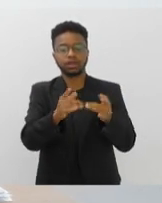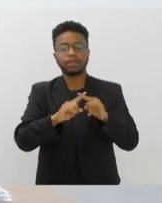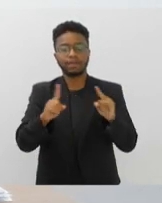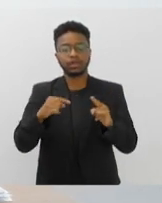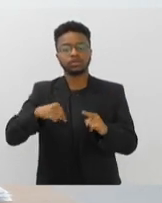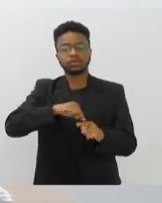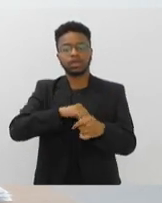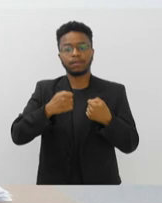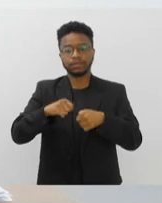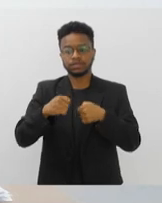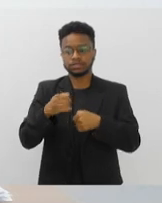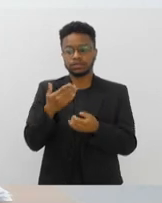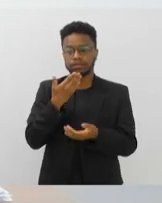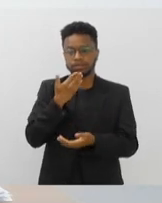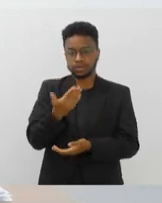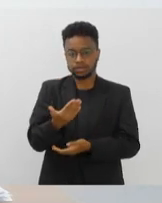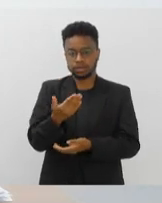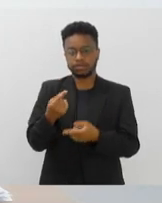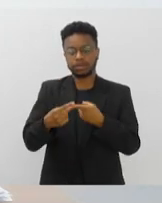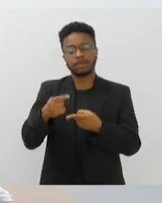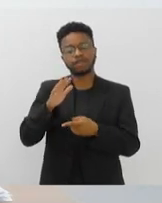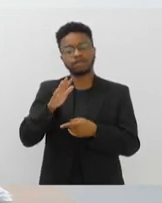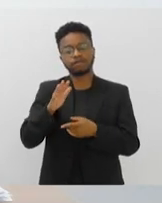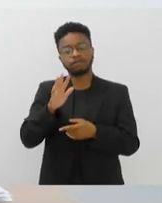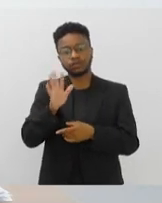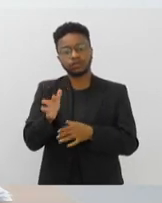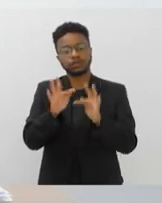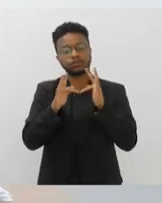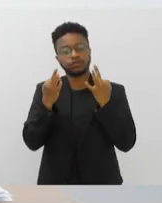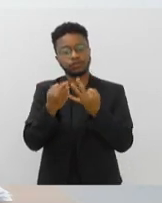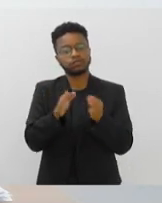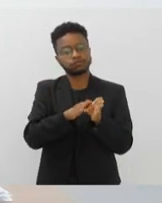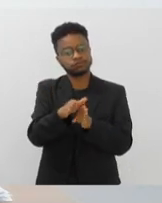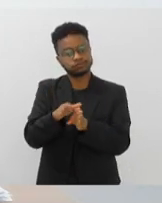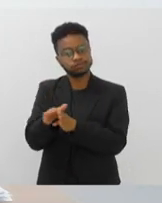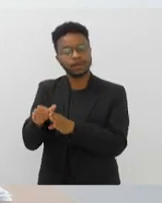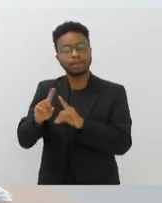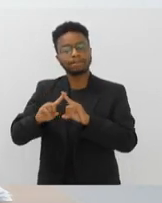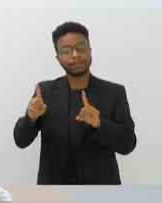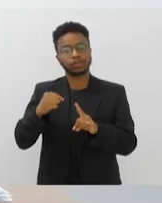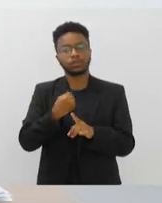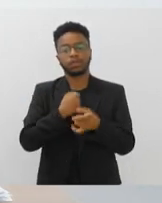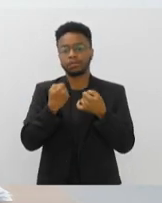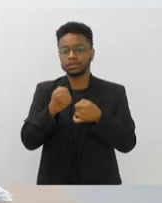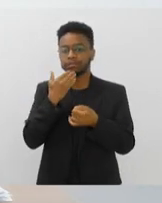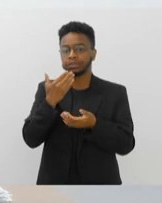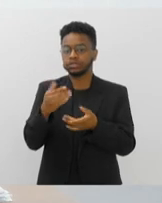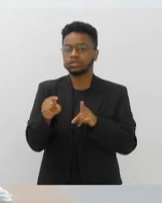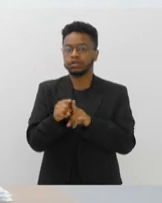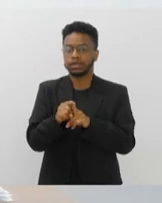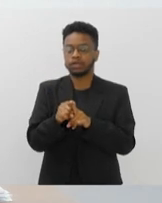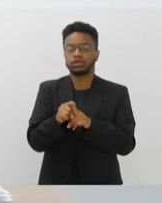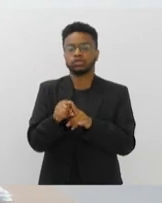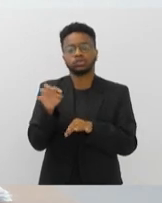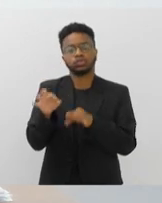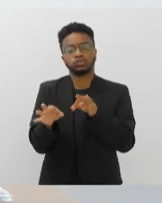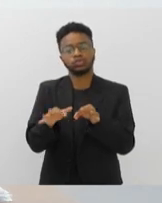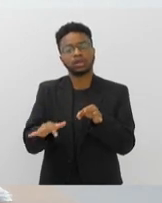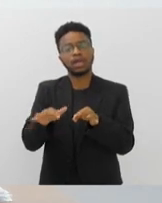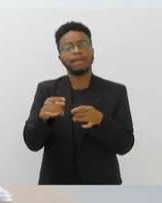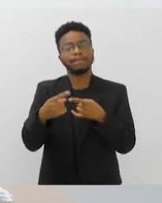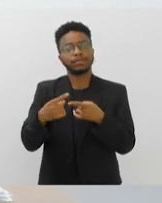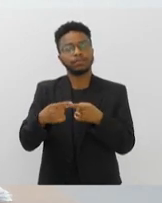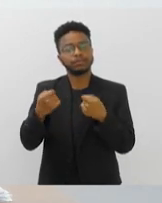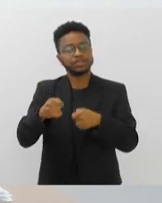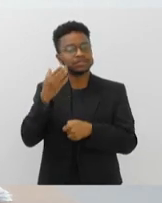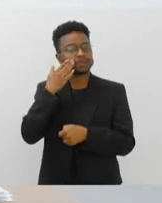isso agora a família já tá orientada já tá sendo encaminhada e a gente precisa cobrar inclusive judicialmente a gente tem que ter a noção que no